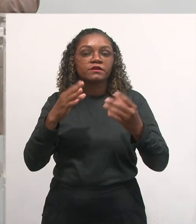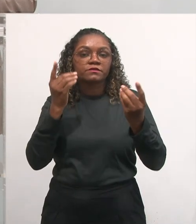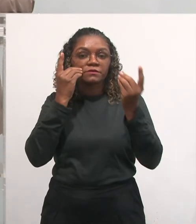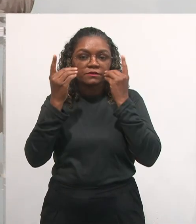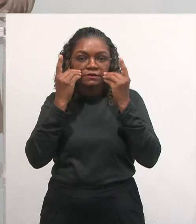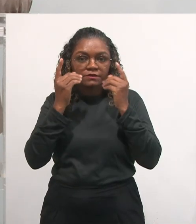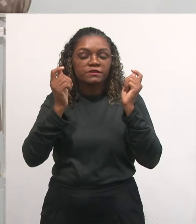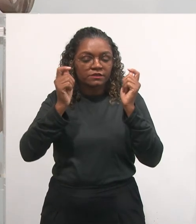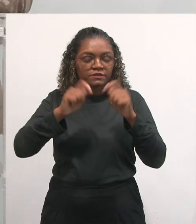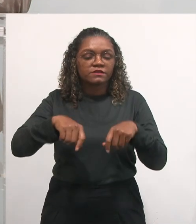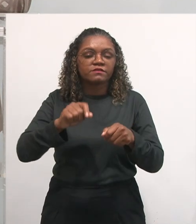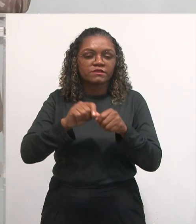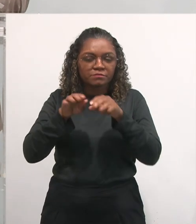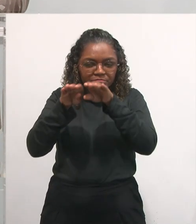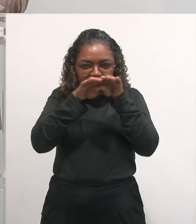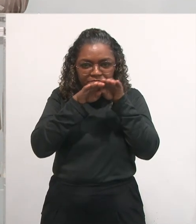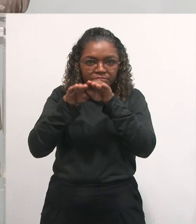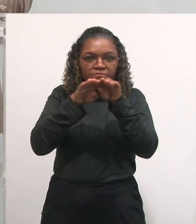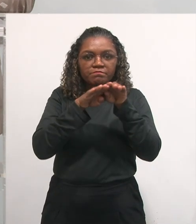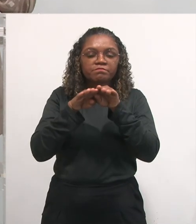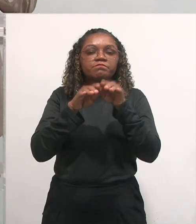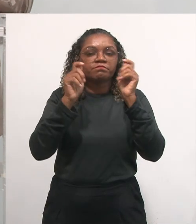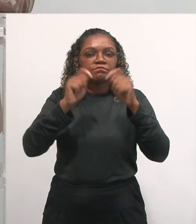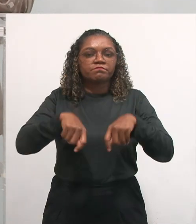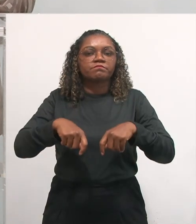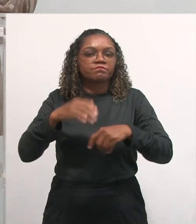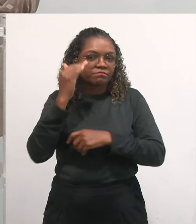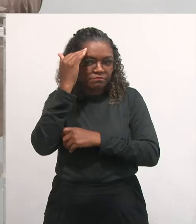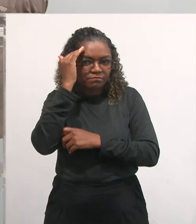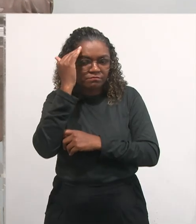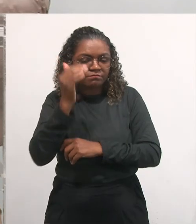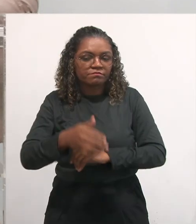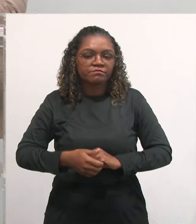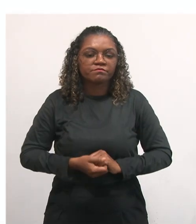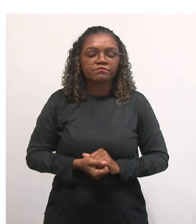que dá para você padronizar isso, tá bom? Dá para padronizar.